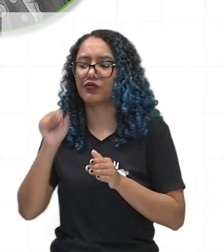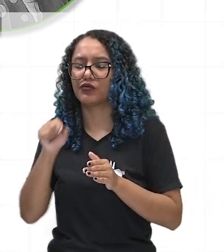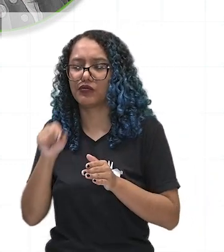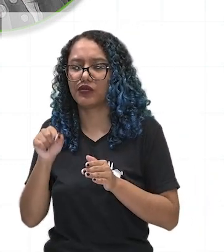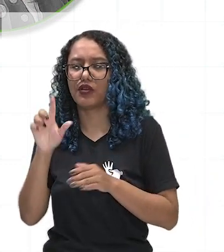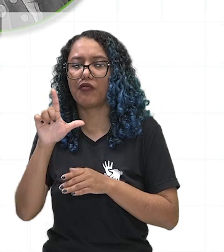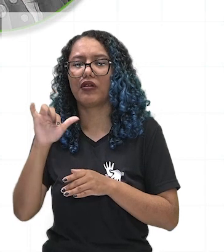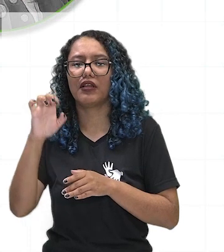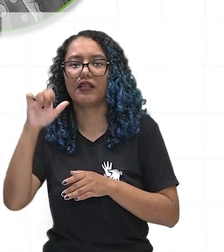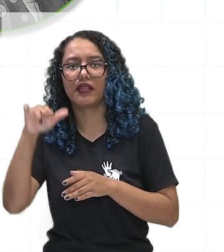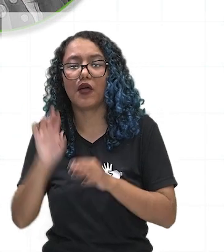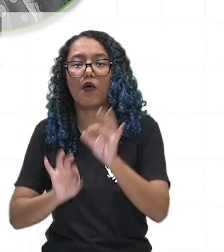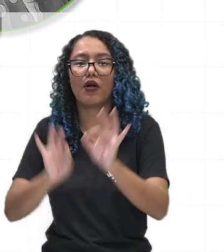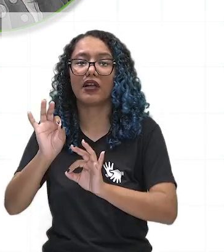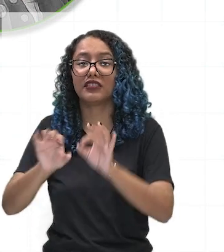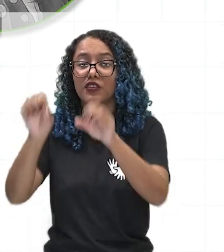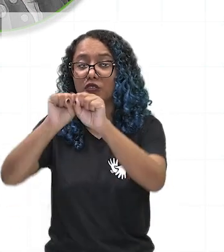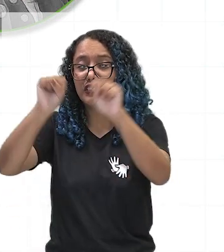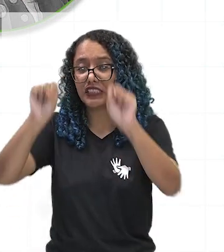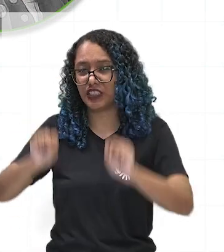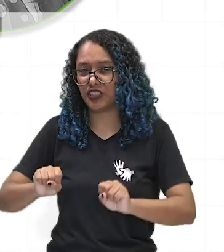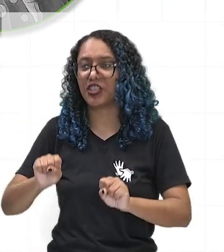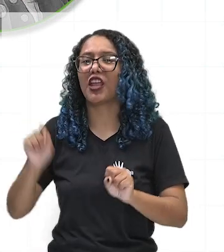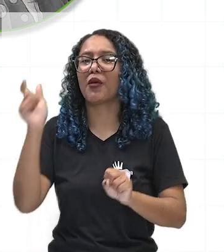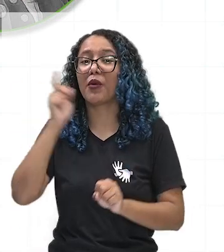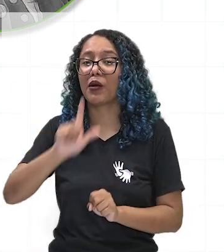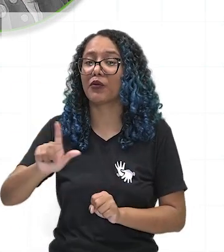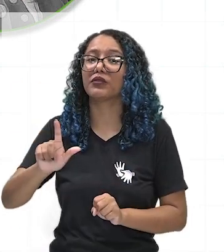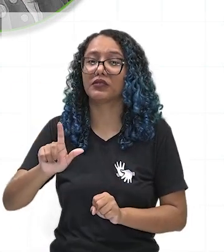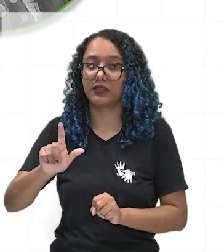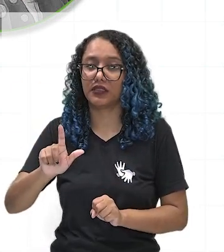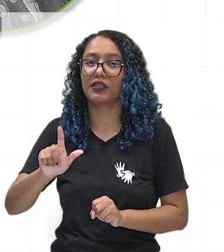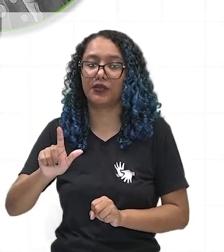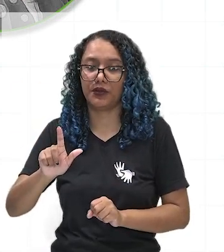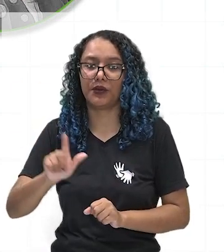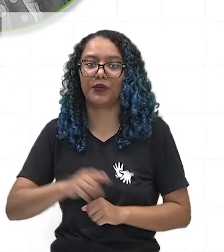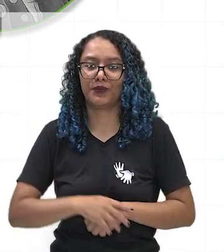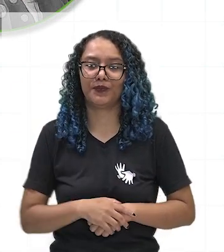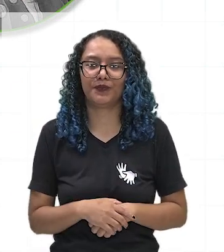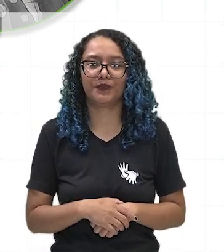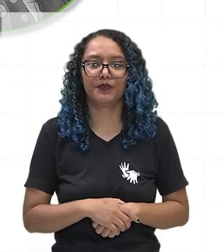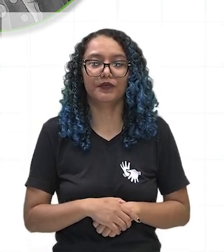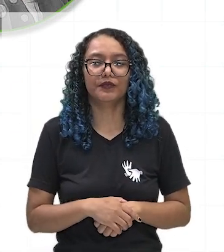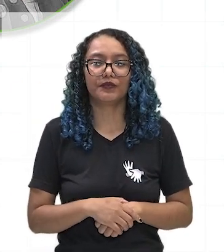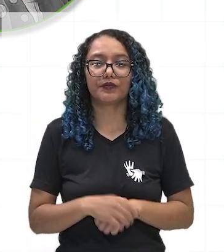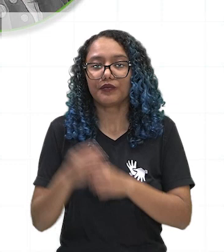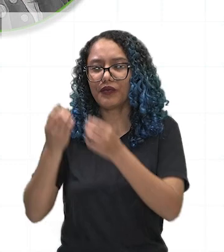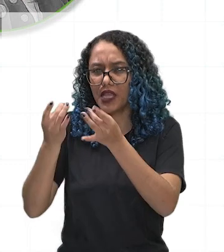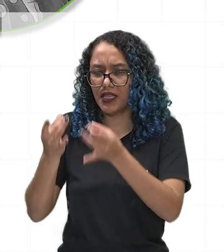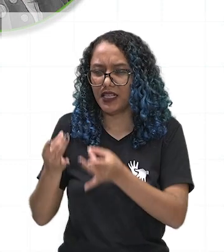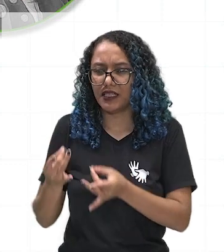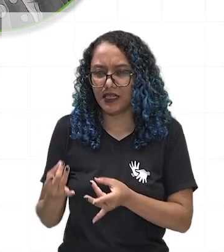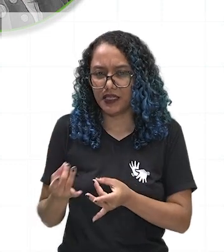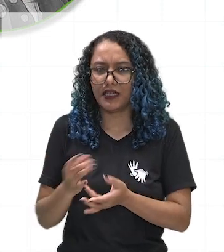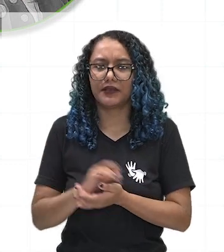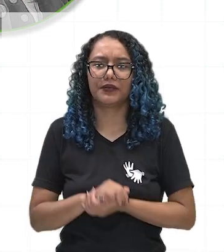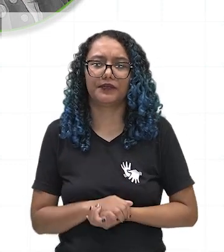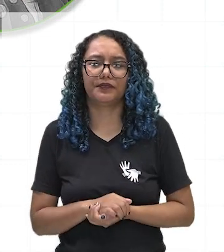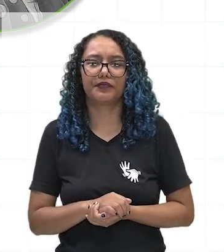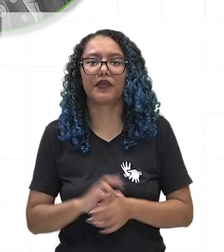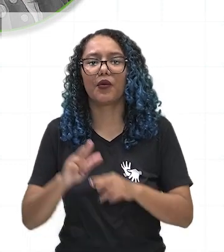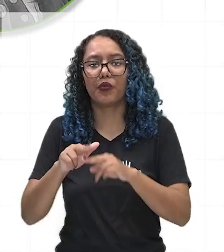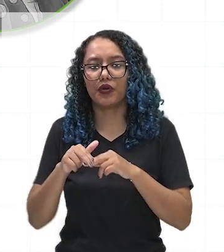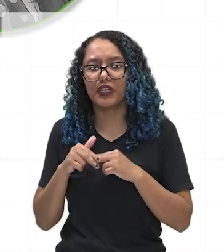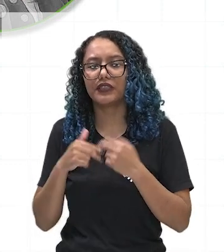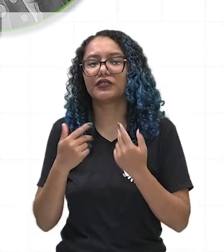conseguiu sistematizar esse conhecimento. Então, ele colocou tudo isso de uma forma um pouco mais organizada. E por conta disso, ele